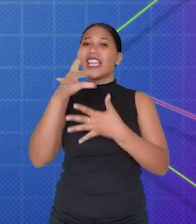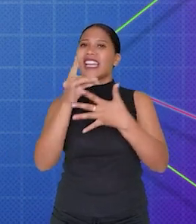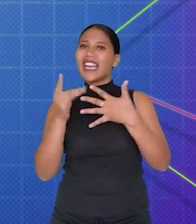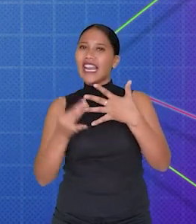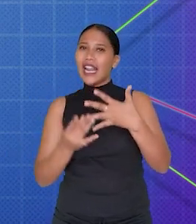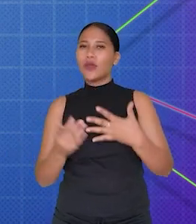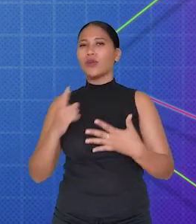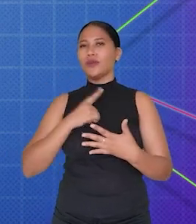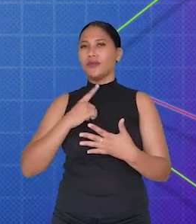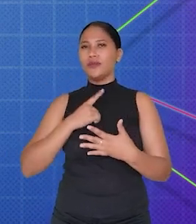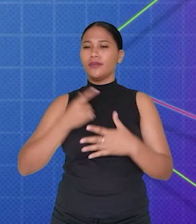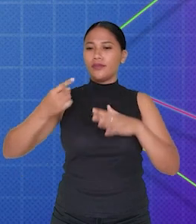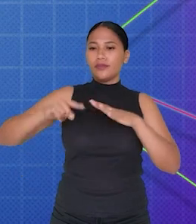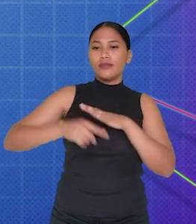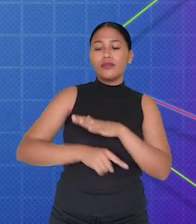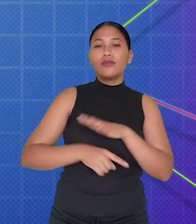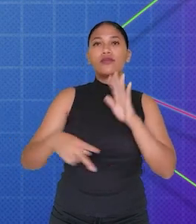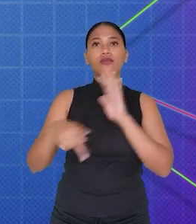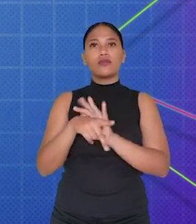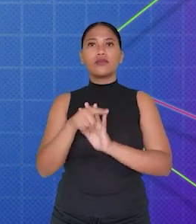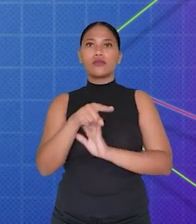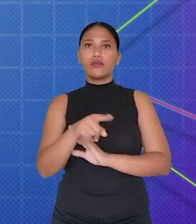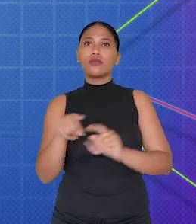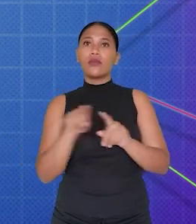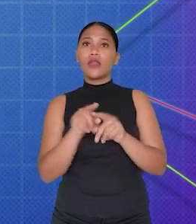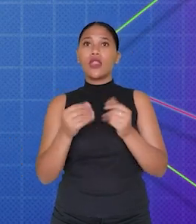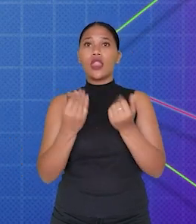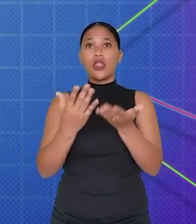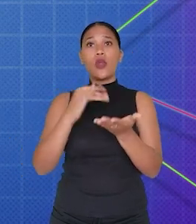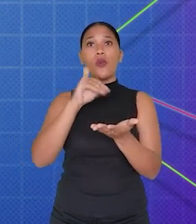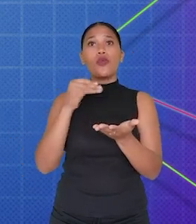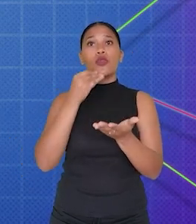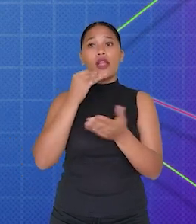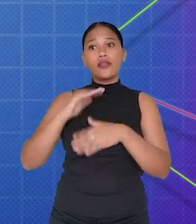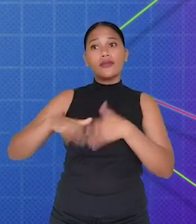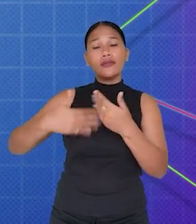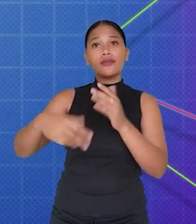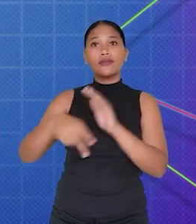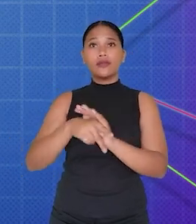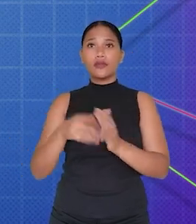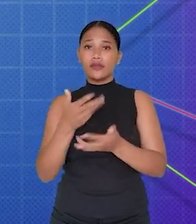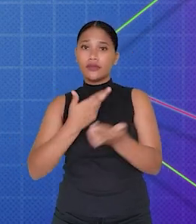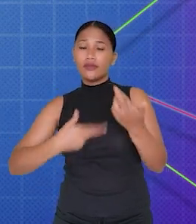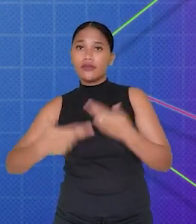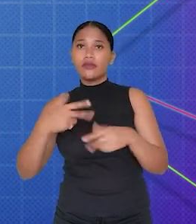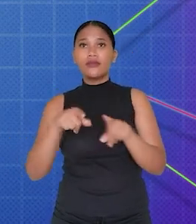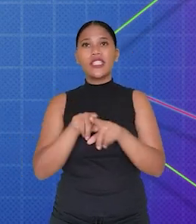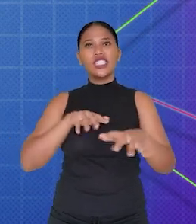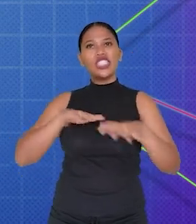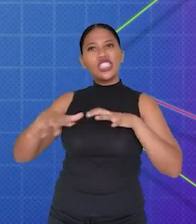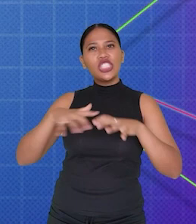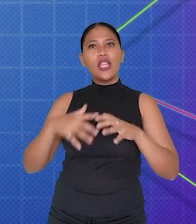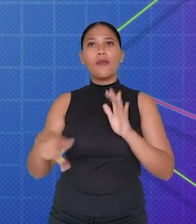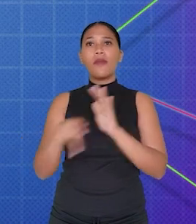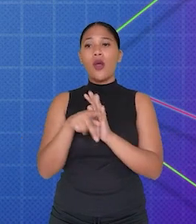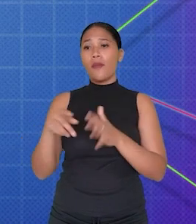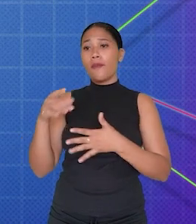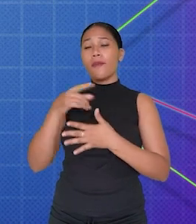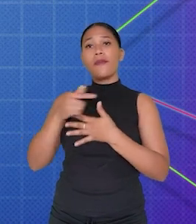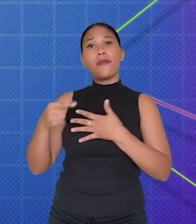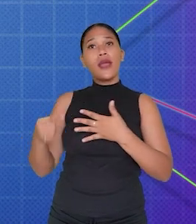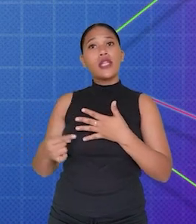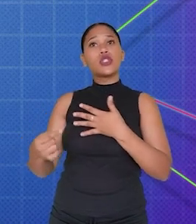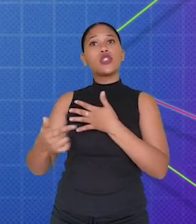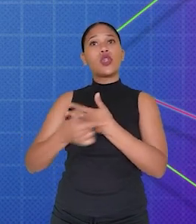e detalhado, dão profundidade à trama e oferecem oportunidades para o desenvolvimento de relacionamentos e dinâmicas entre os